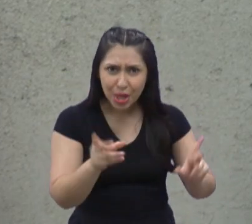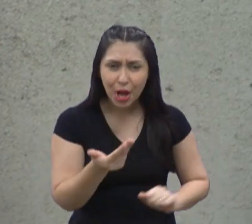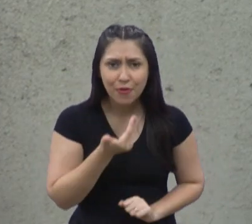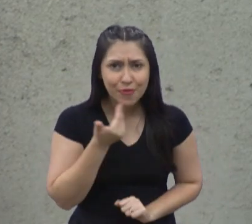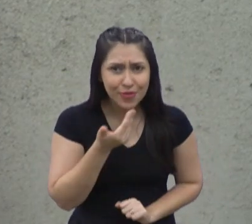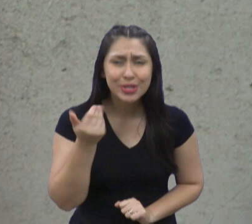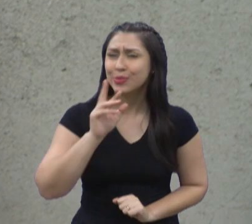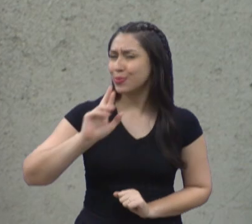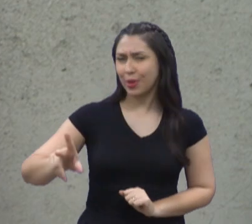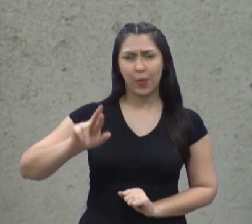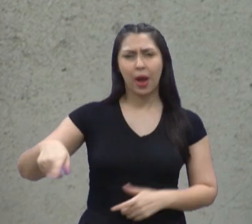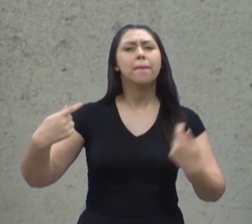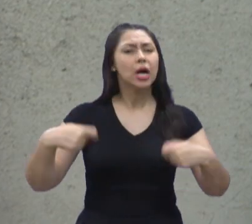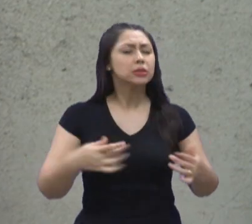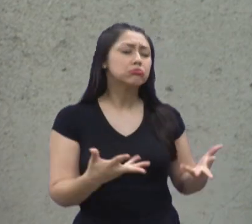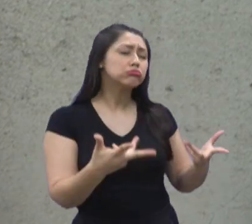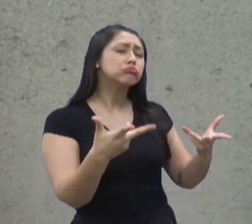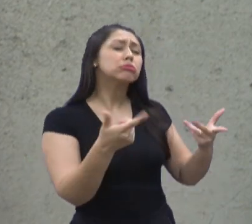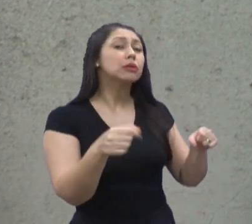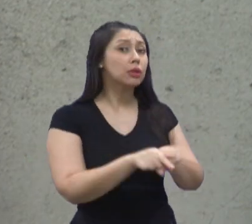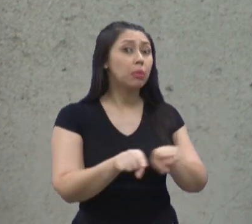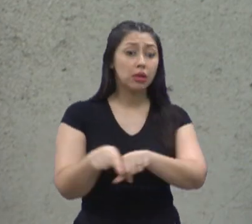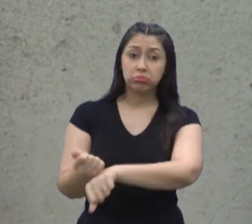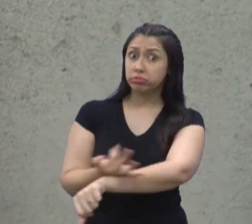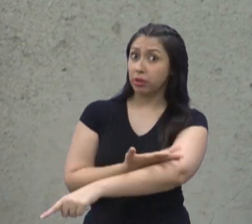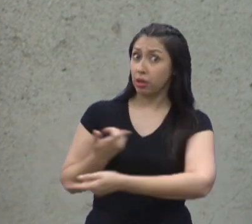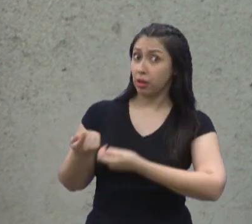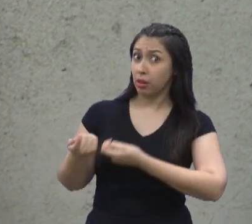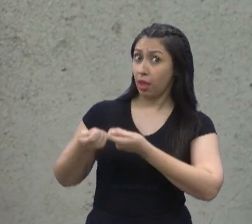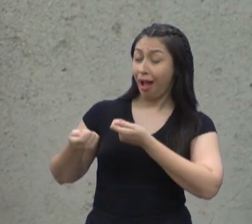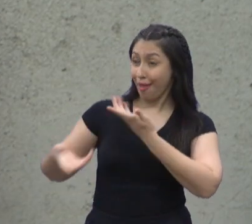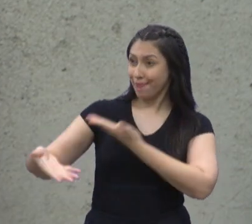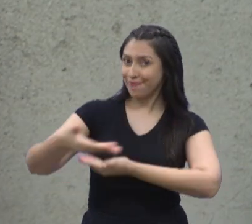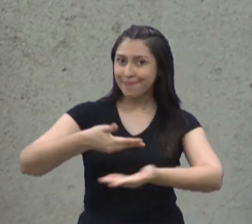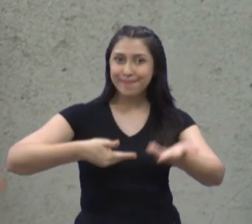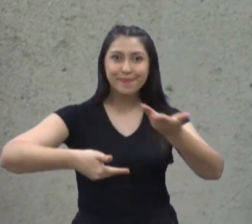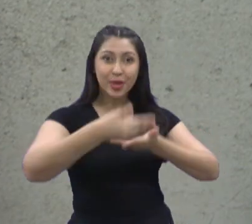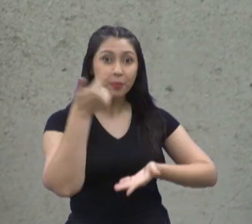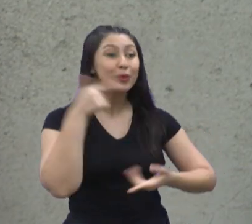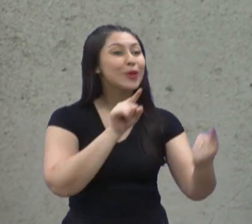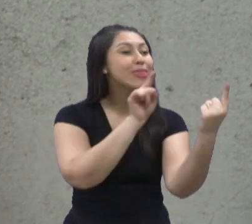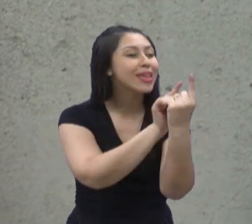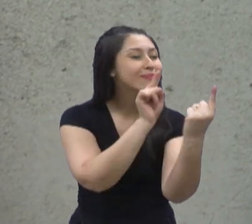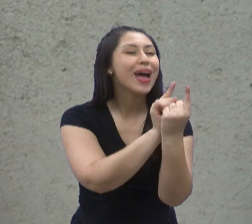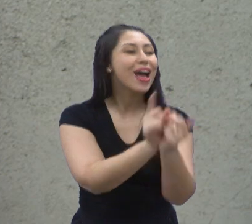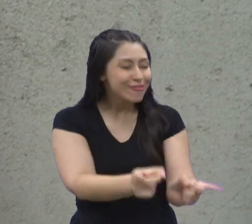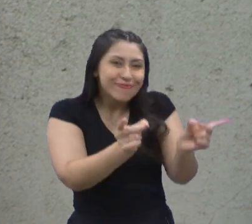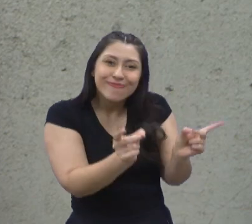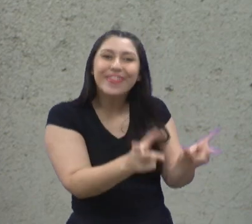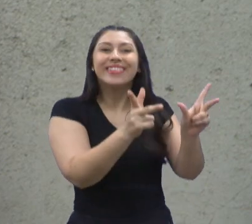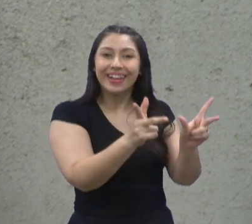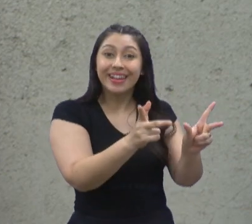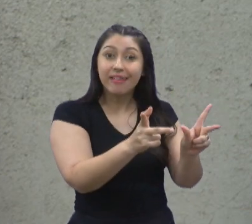Exige habilidades, técnicas emocionais e interpessoais para converter atendimento em venda e garantir